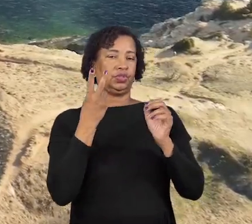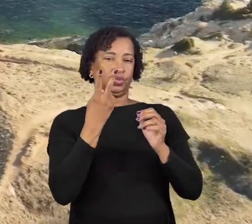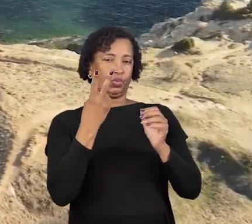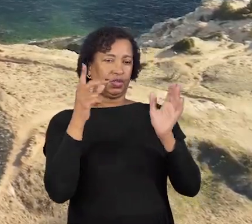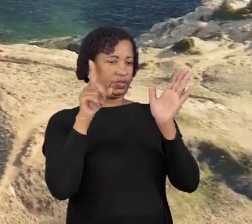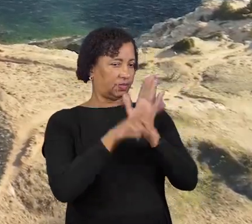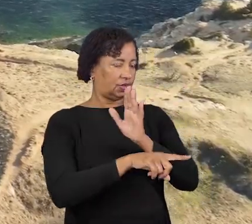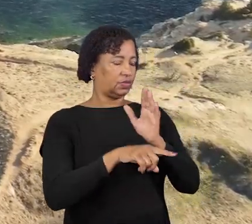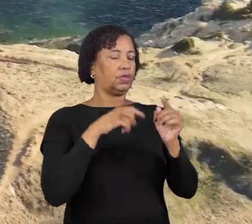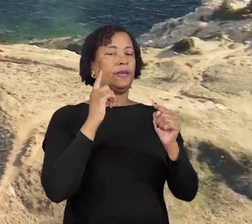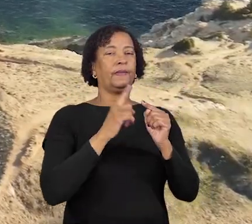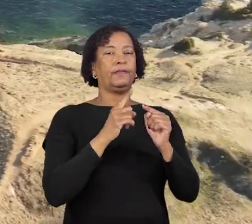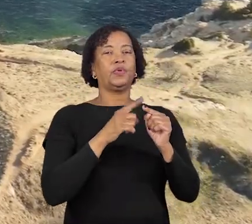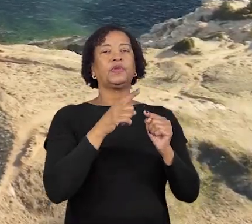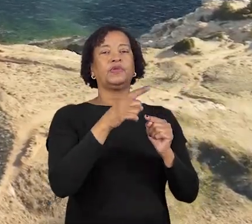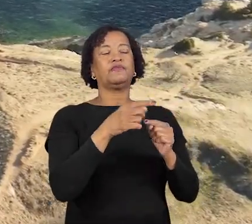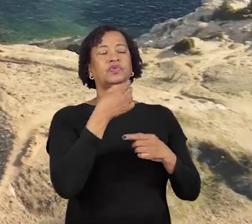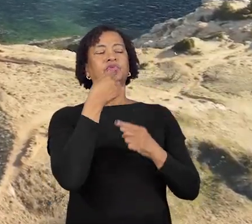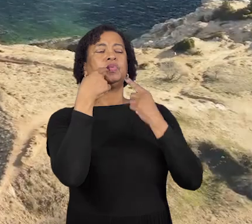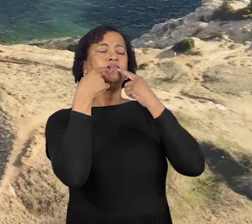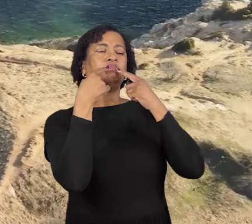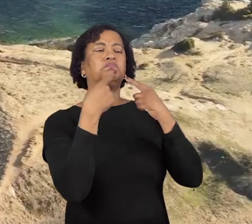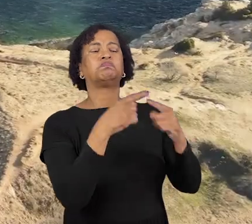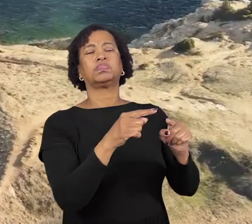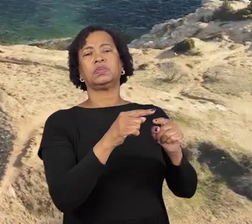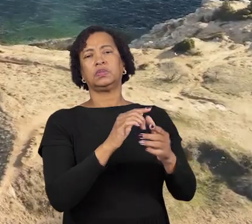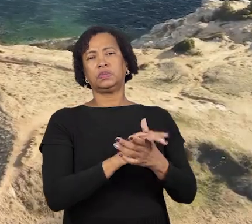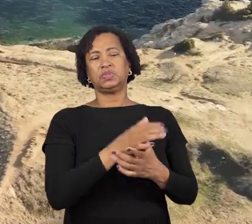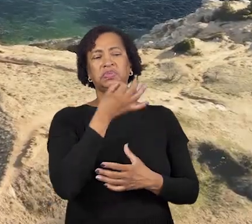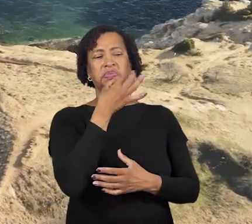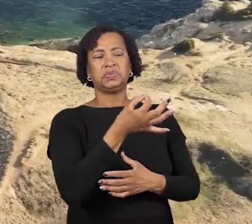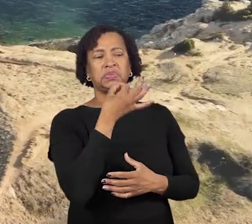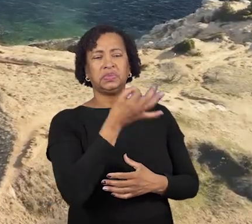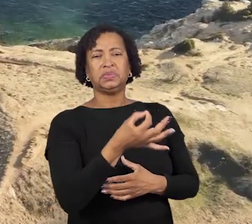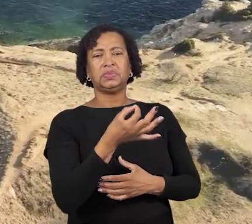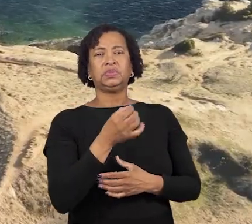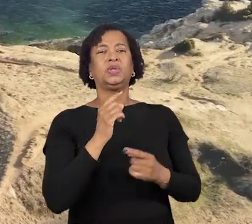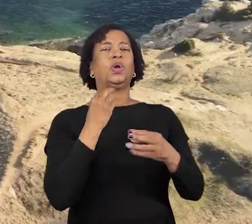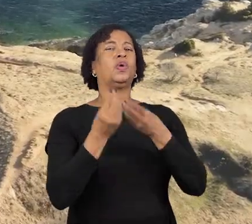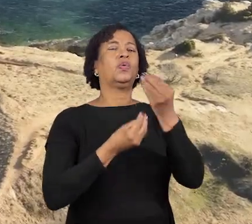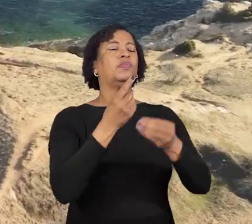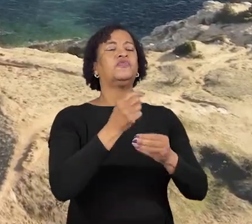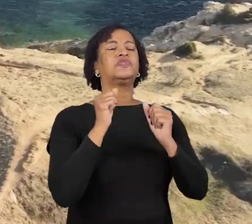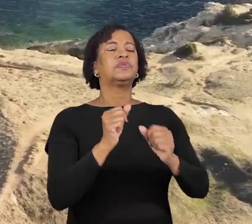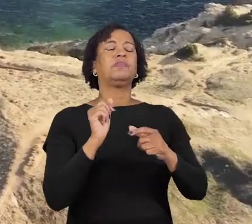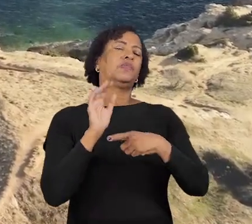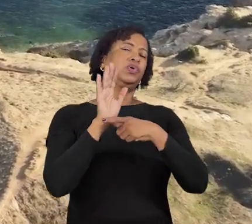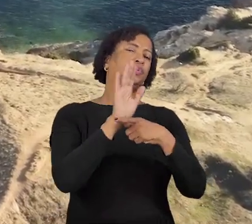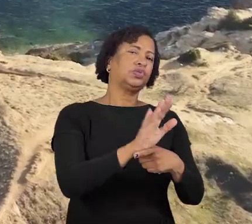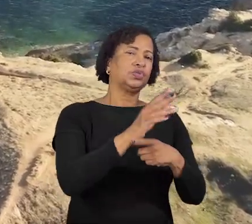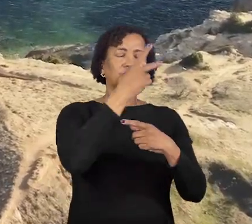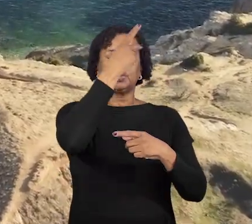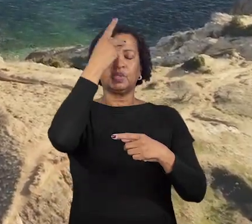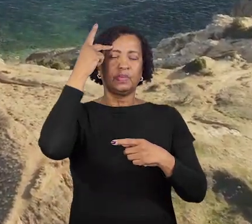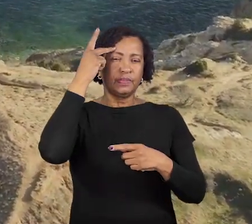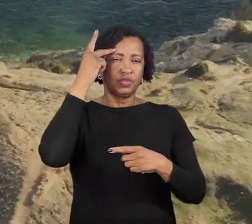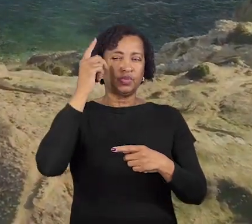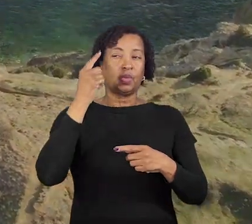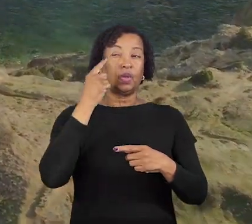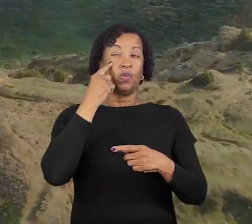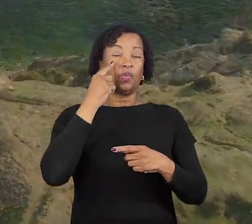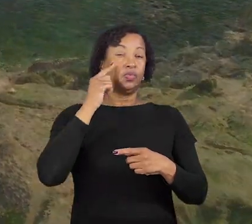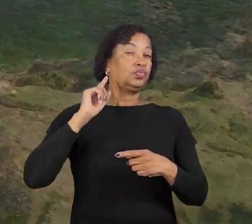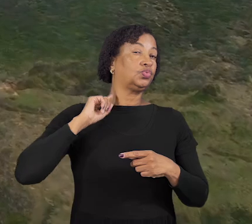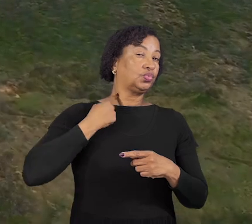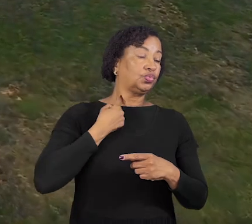perguntas. Por que você é tão crítico? E como será que você pode ajudar alguém com um cisco no olho